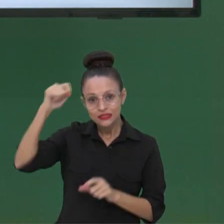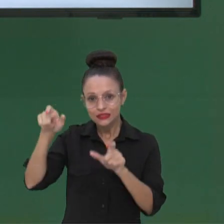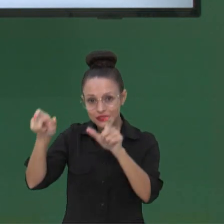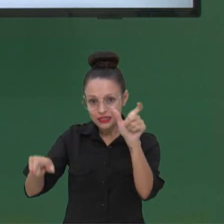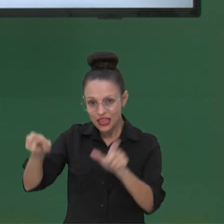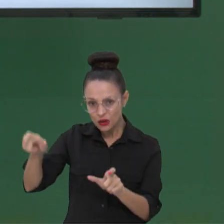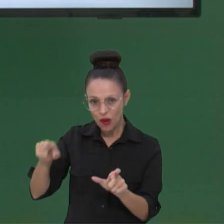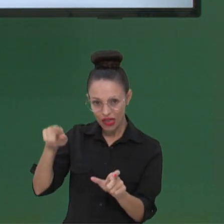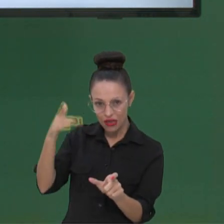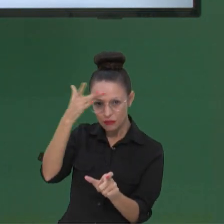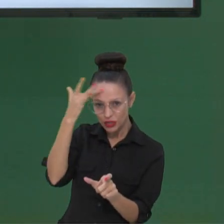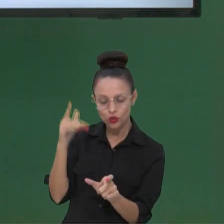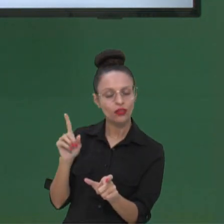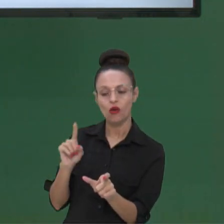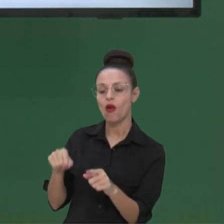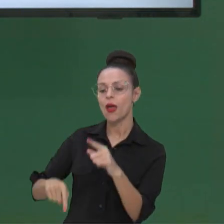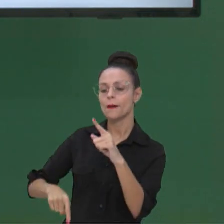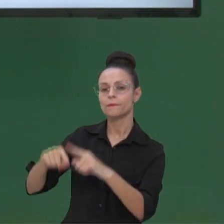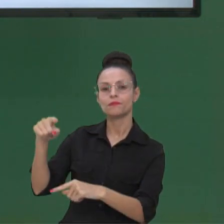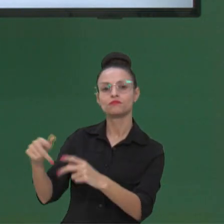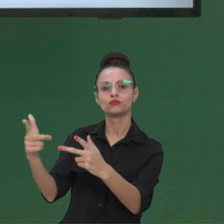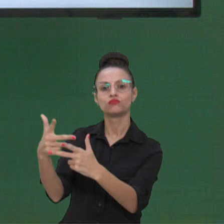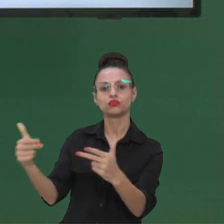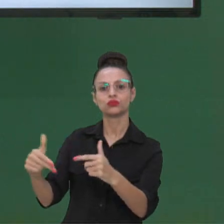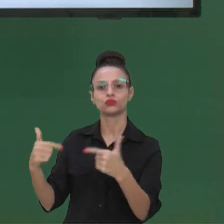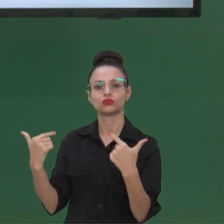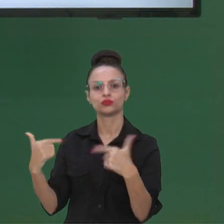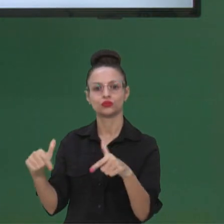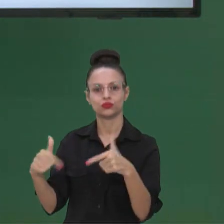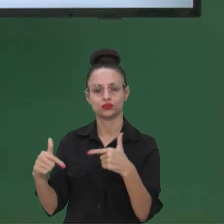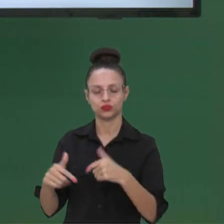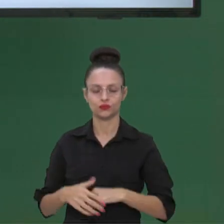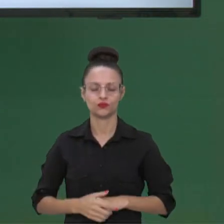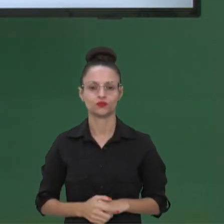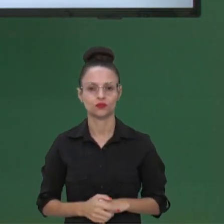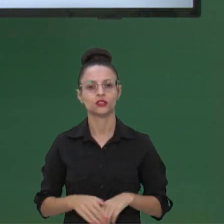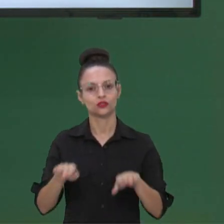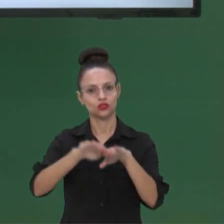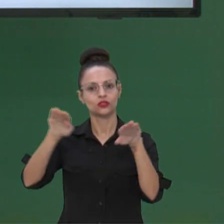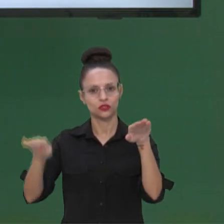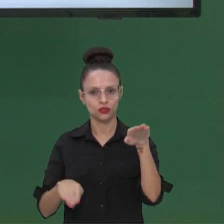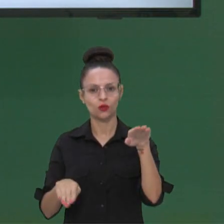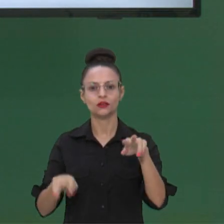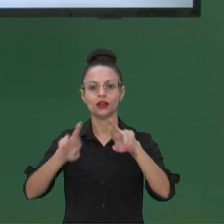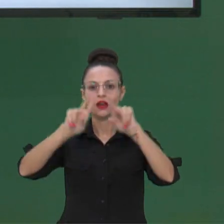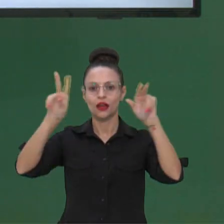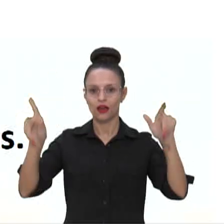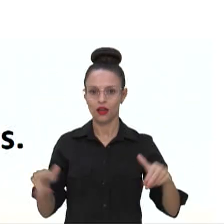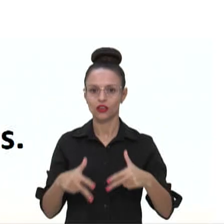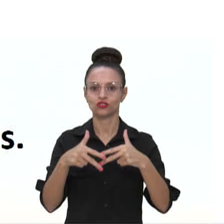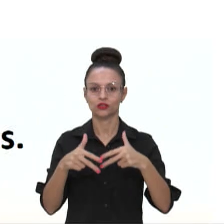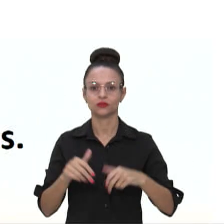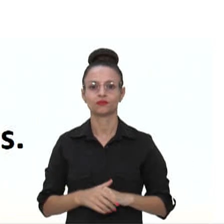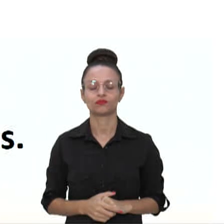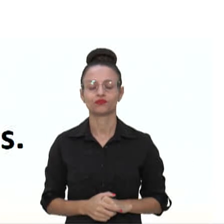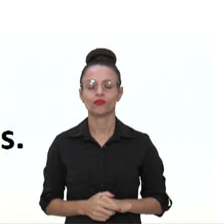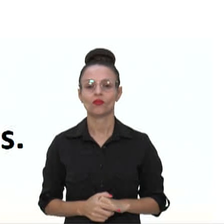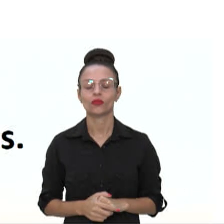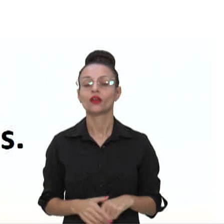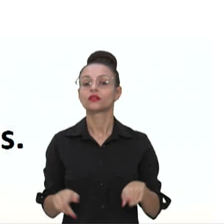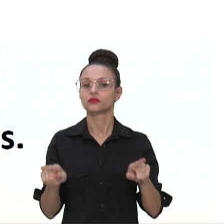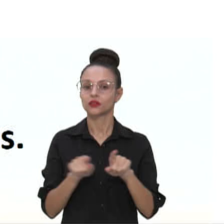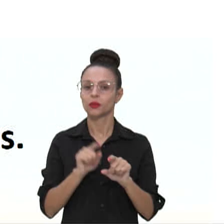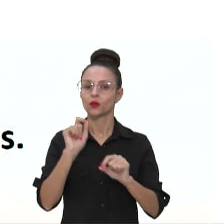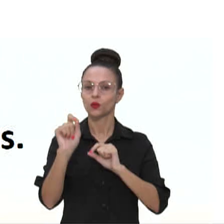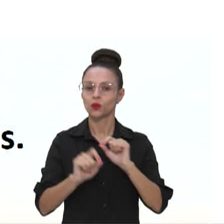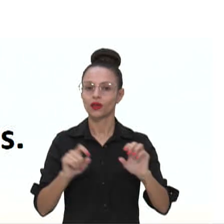como pessoas, mas como ferramentas de trabalho, esses escravos. Então, uma desigualdade social e étnica grande. Maior